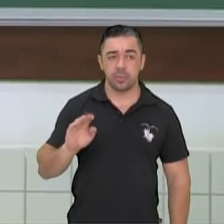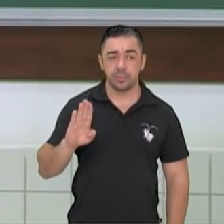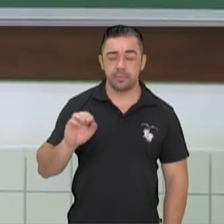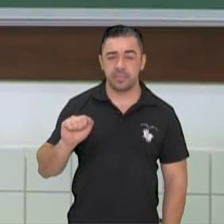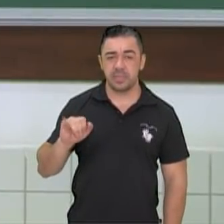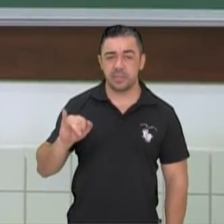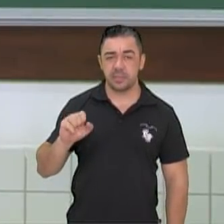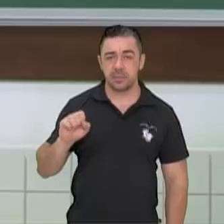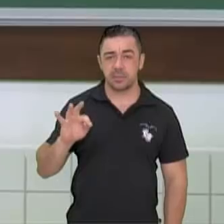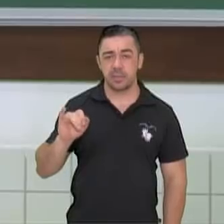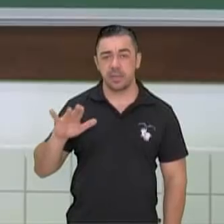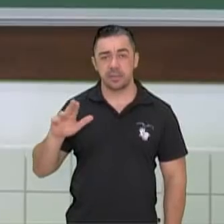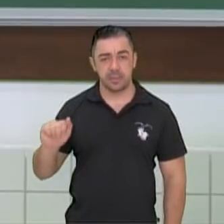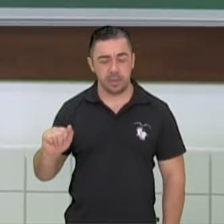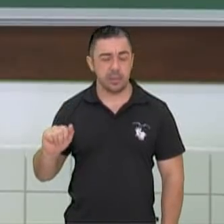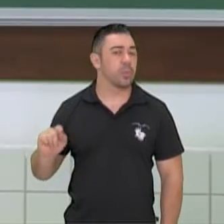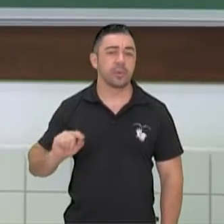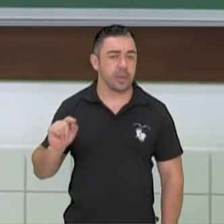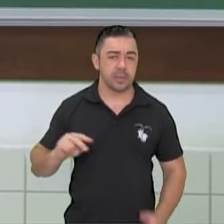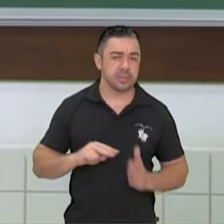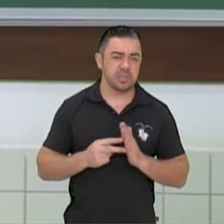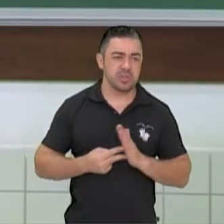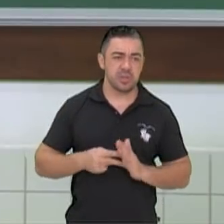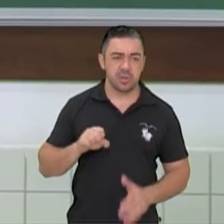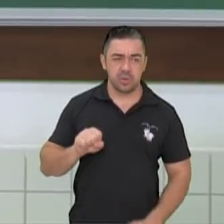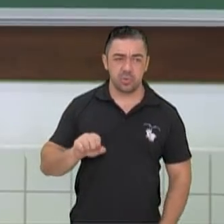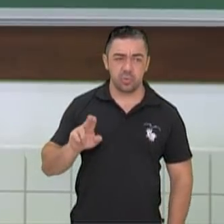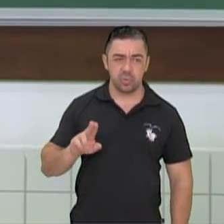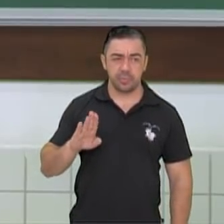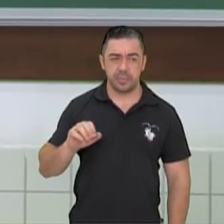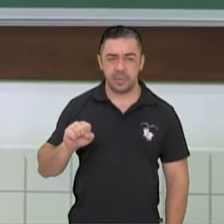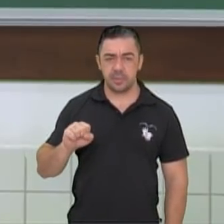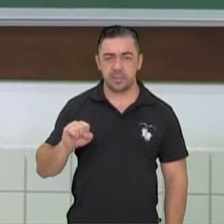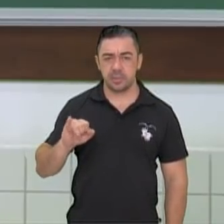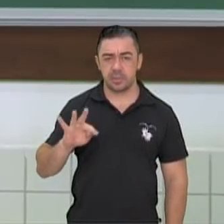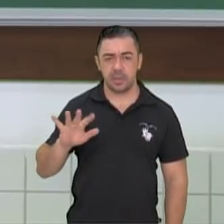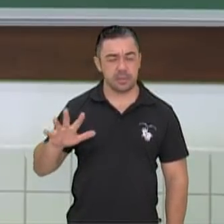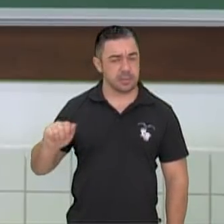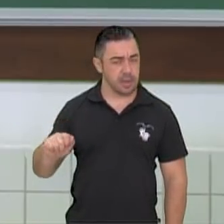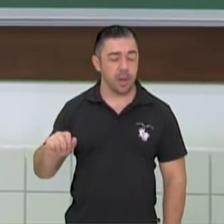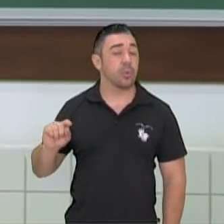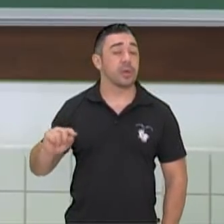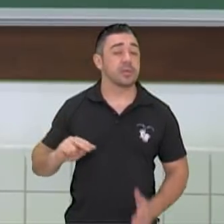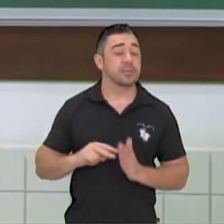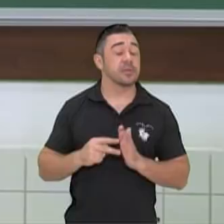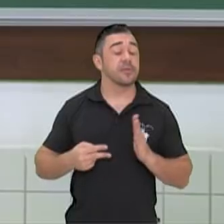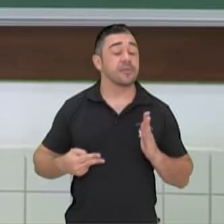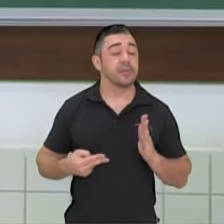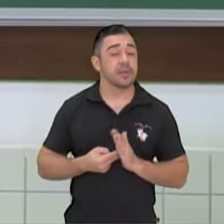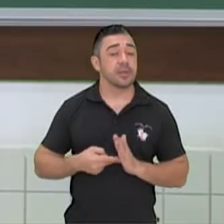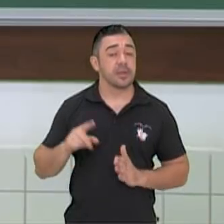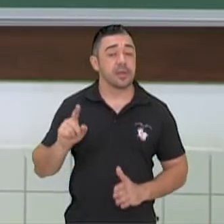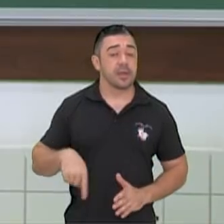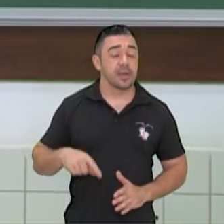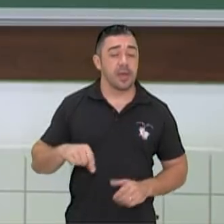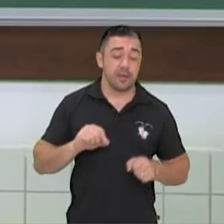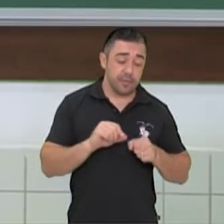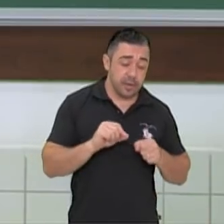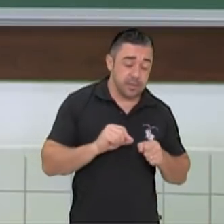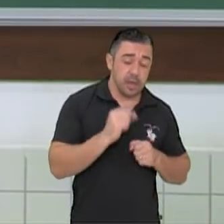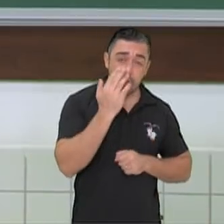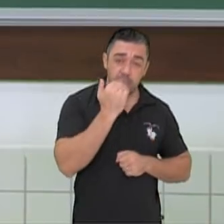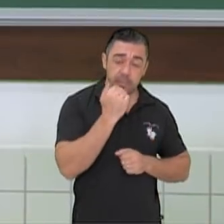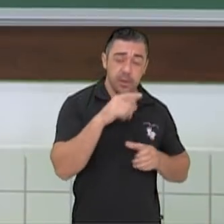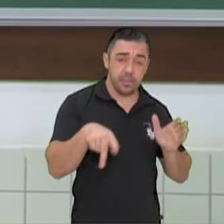ano? Não sei, subsistência tem poderes? Não tem nada a ver. Subsistência é que